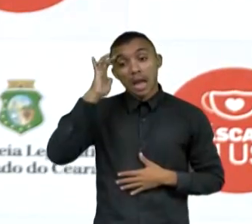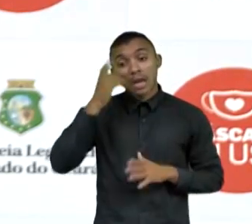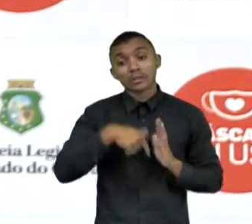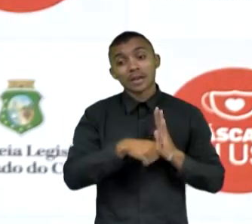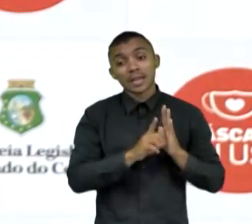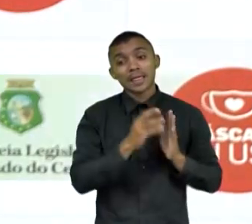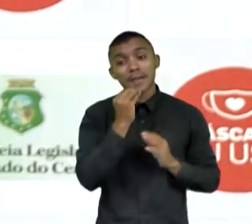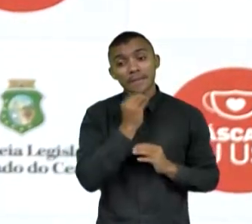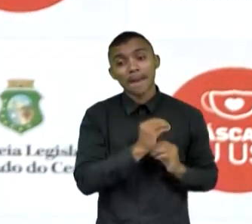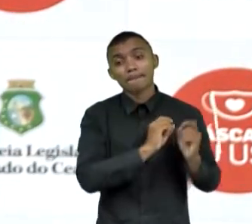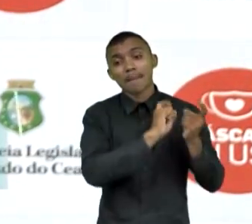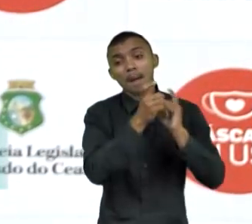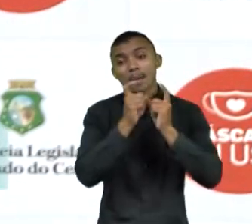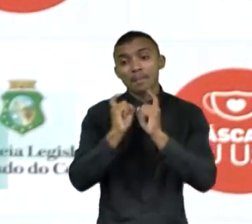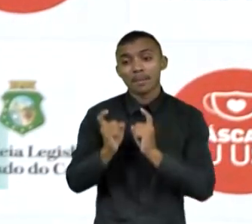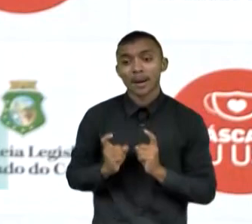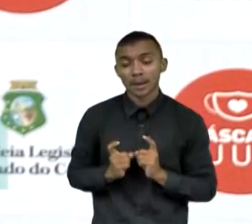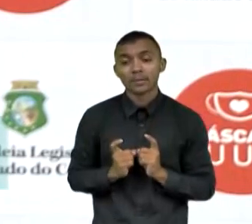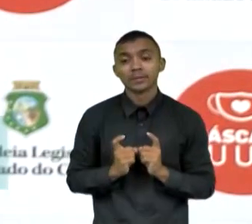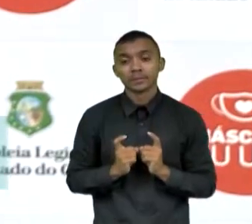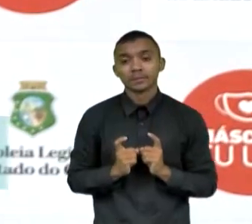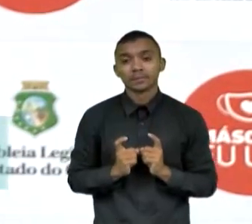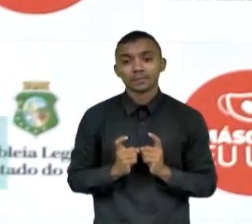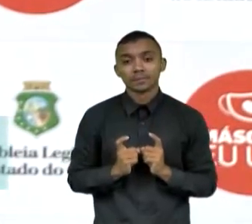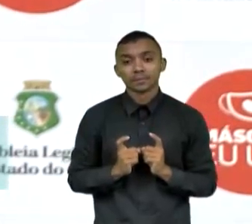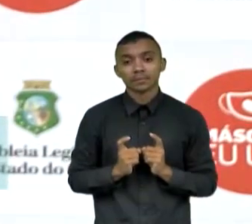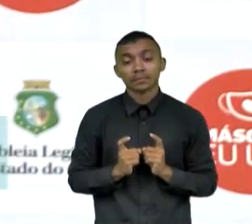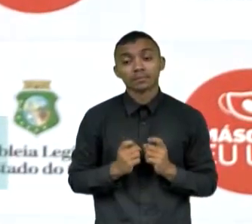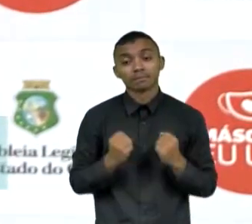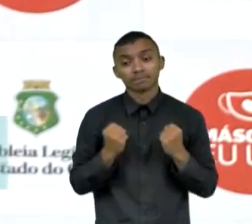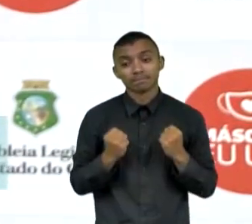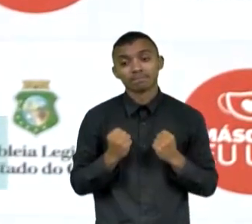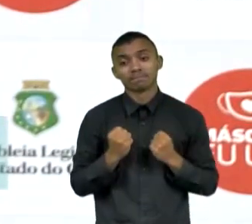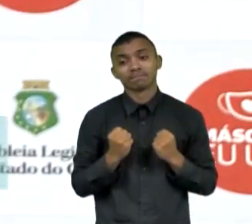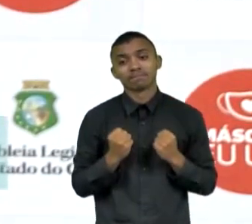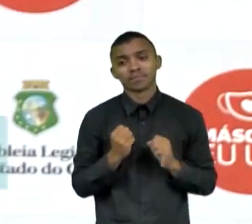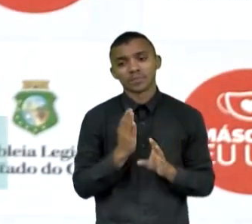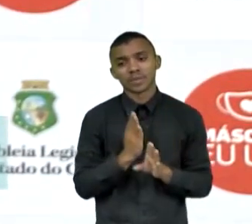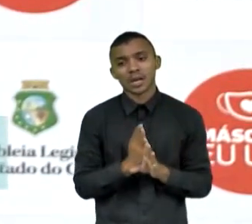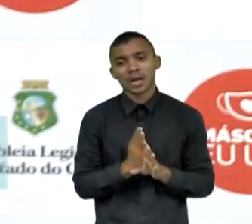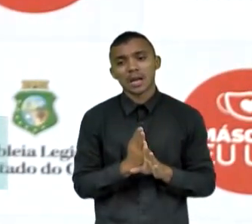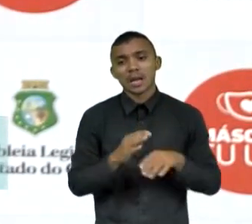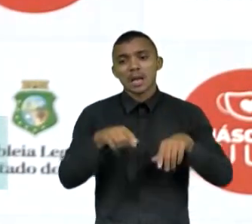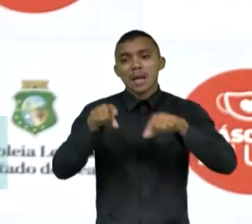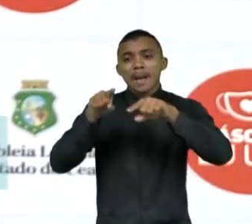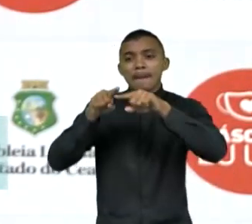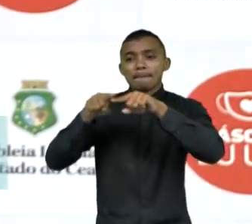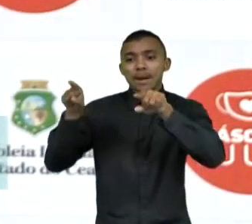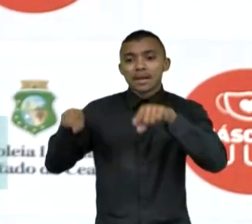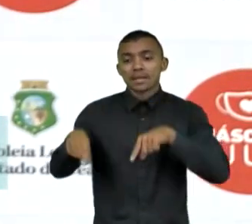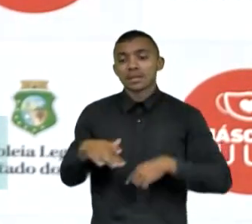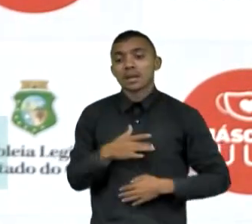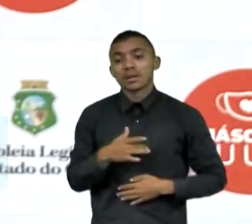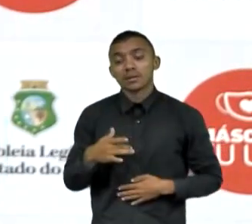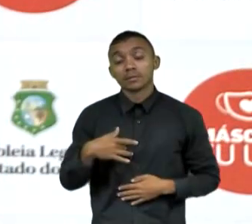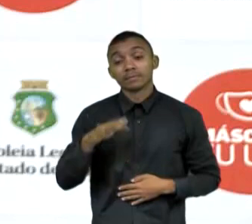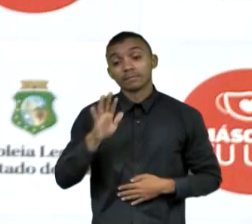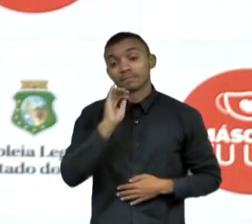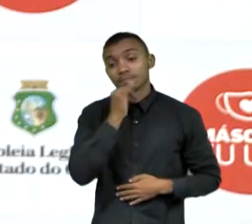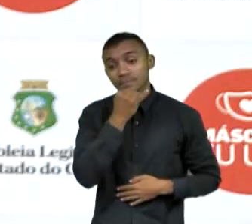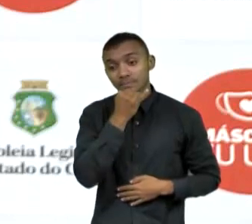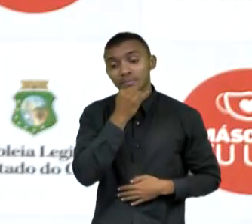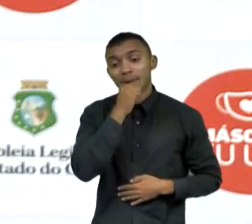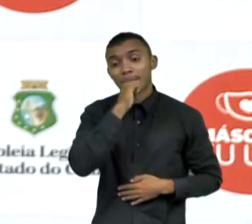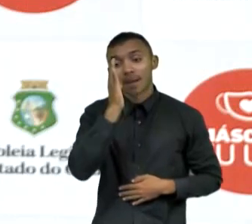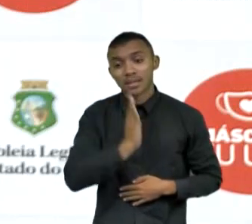na comissão, porque existe um lobby, uma pressão muito grande dos planos de saúde. Infelizmente, o povo brasileiro, em